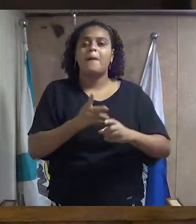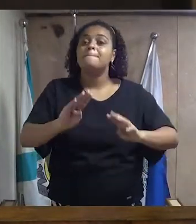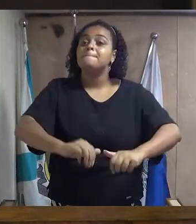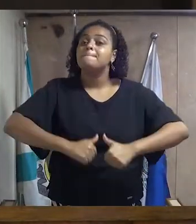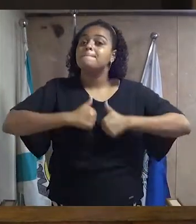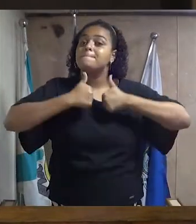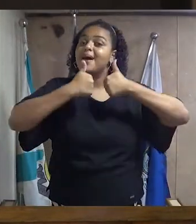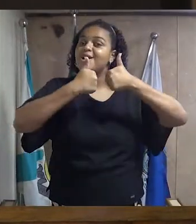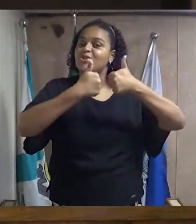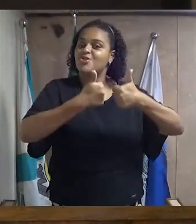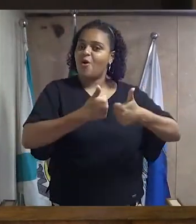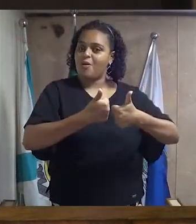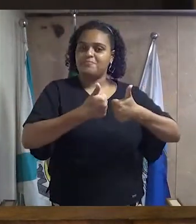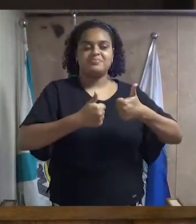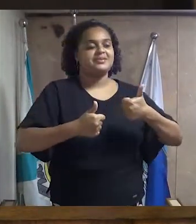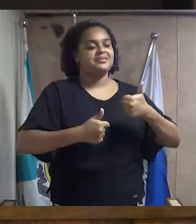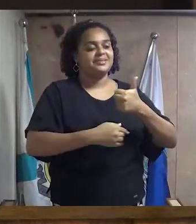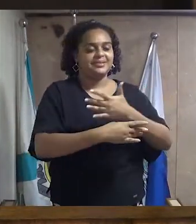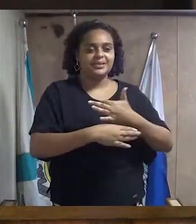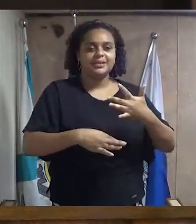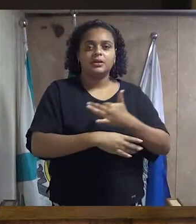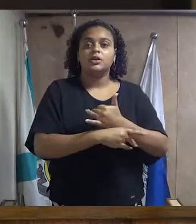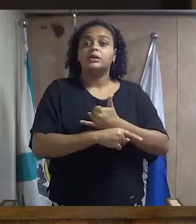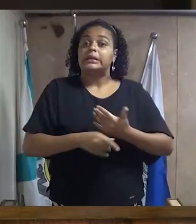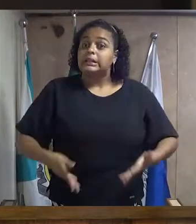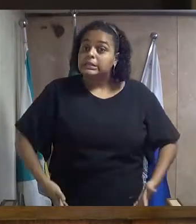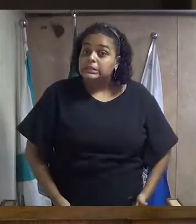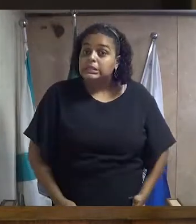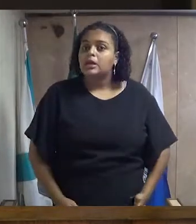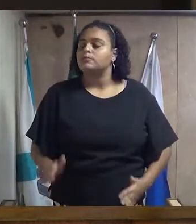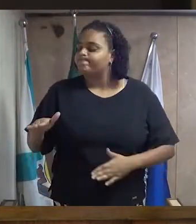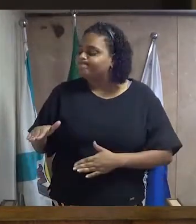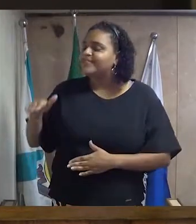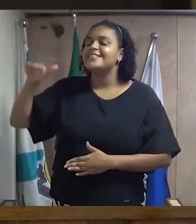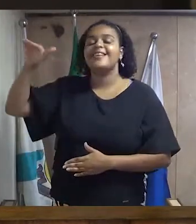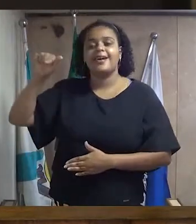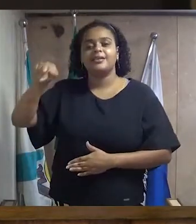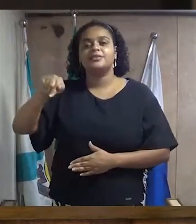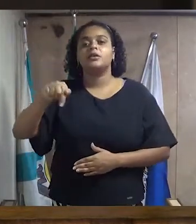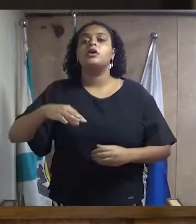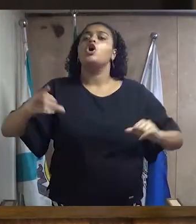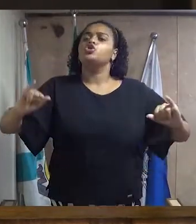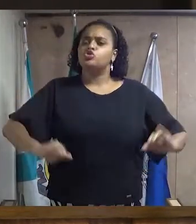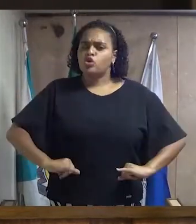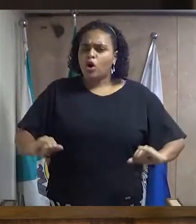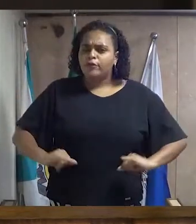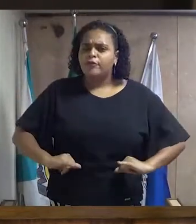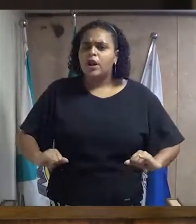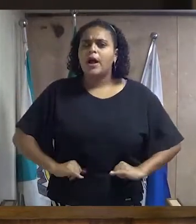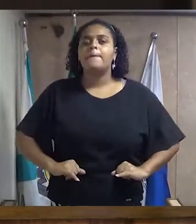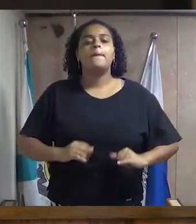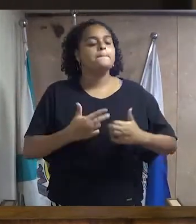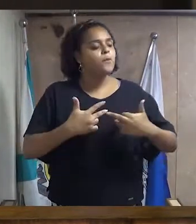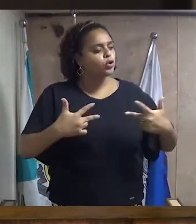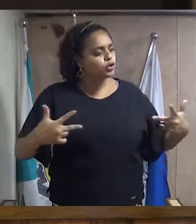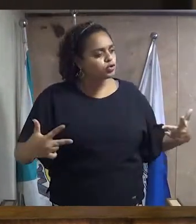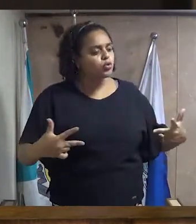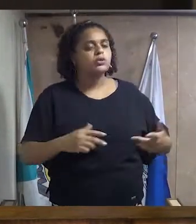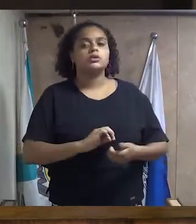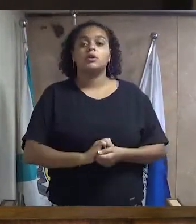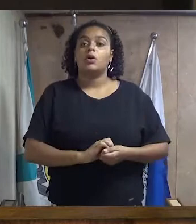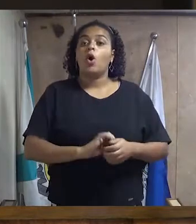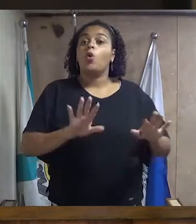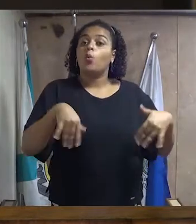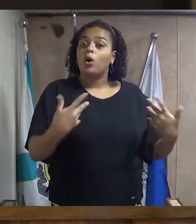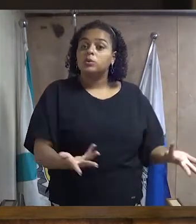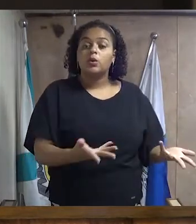melhor para essa cidade. Nós que somos nascidos e criados em Duque de Caxias, sofremos as mazelas quando criança,